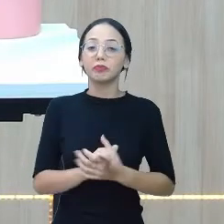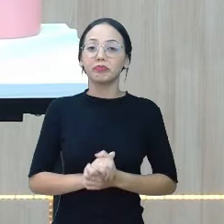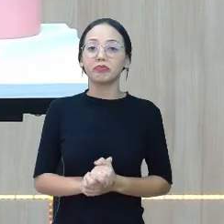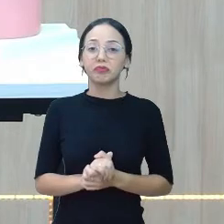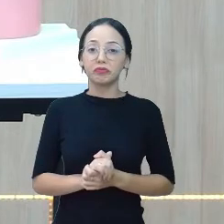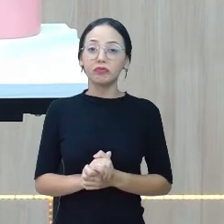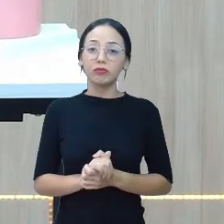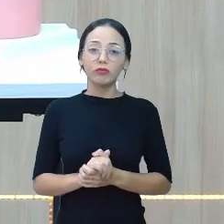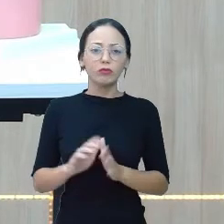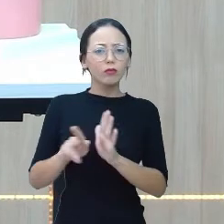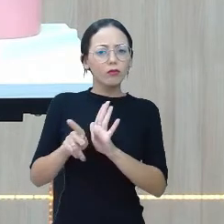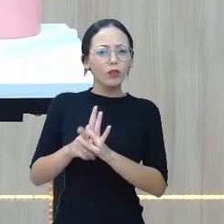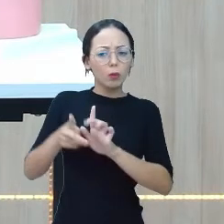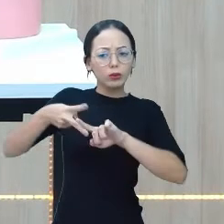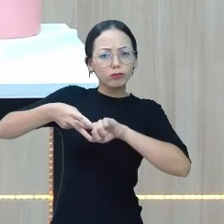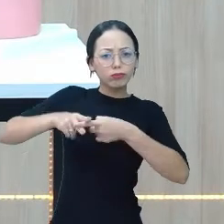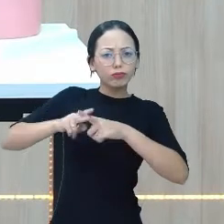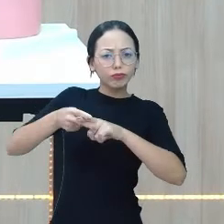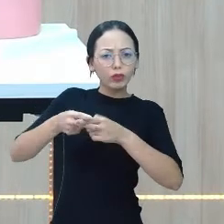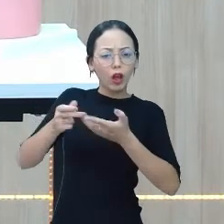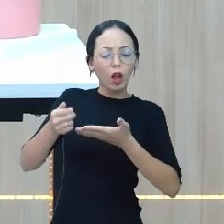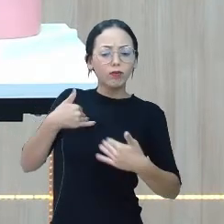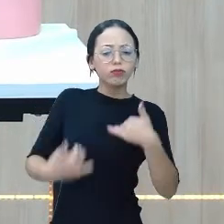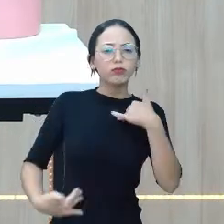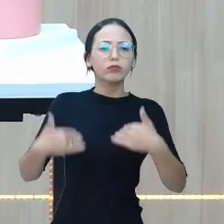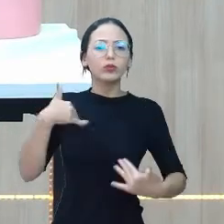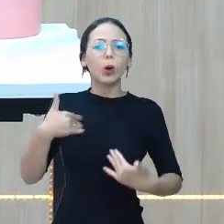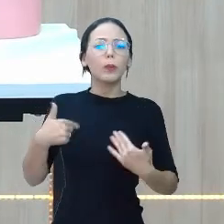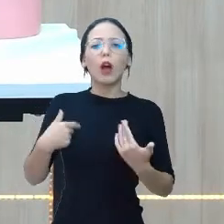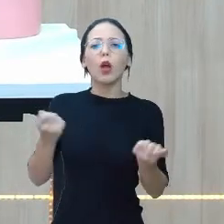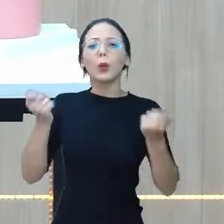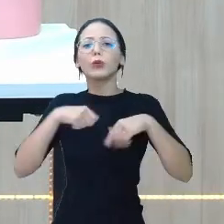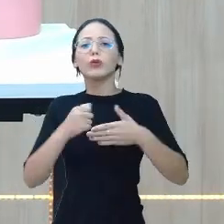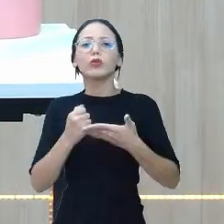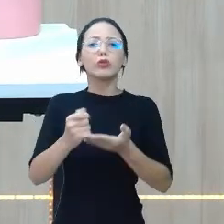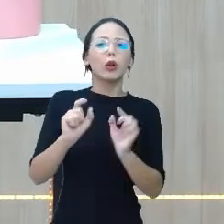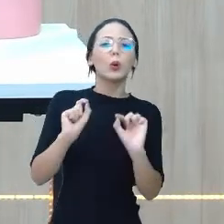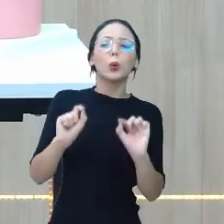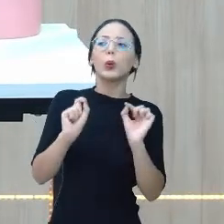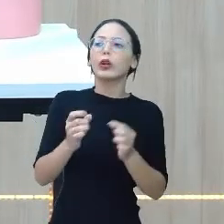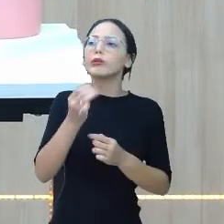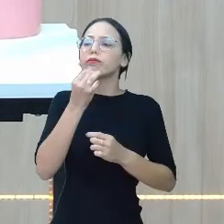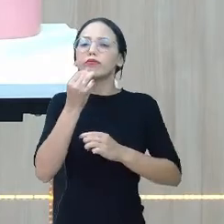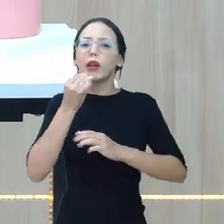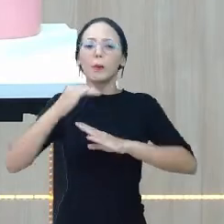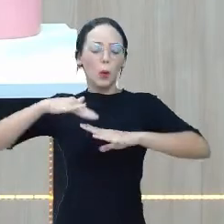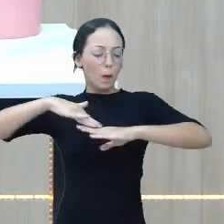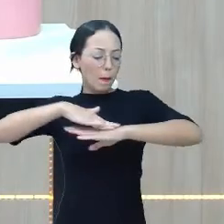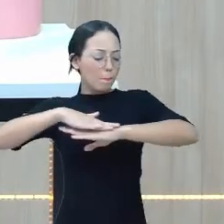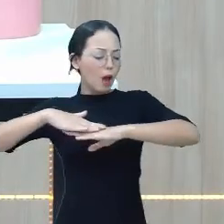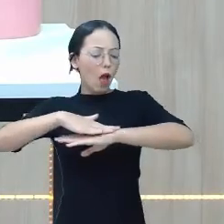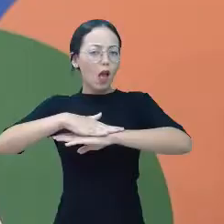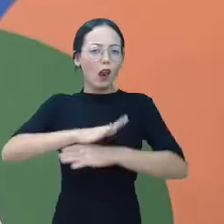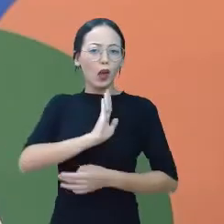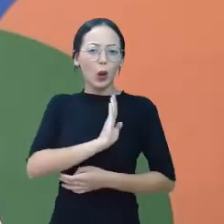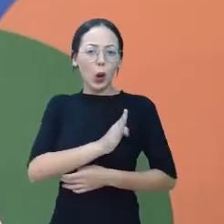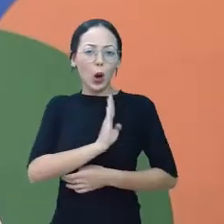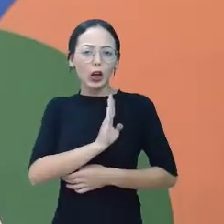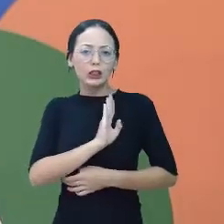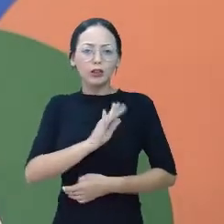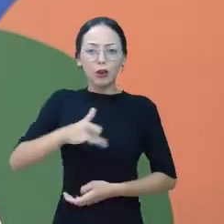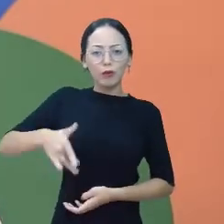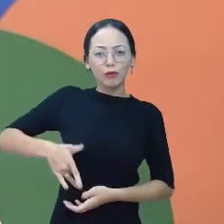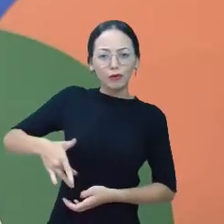essas peças anatômicas, o que é que eu posso ainda mostrar a vocês? A questão da pele, a questão do coração, do